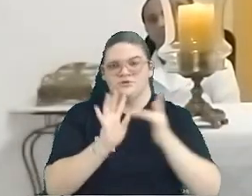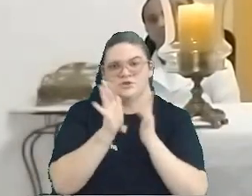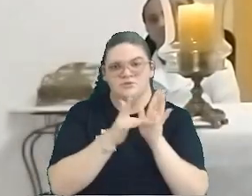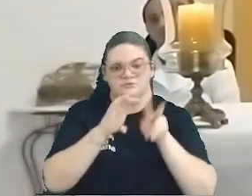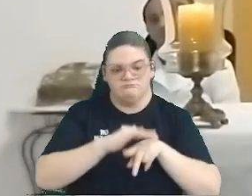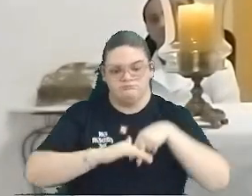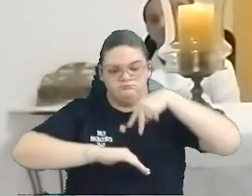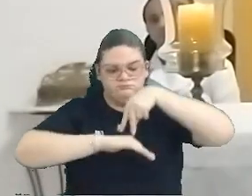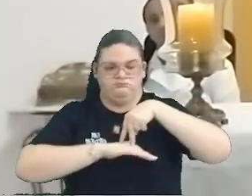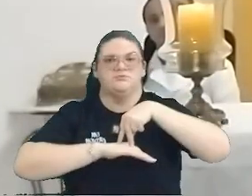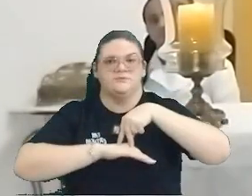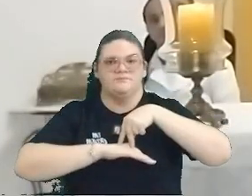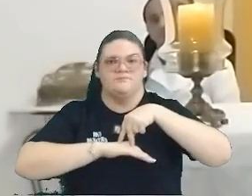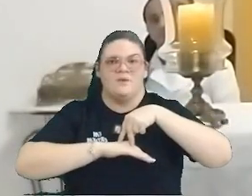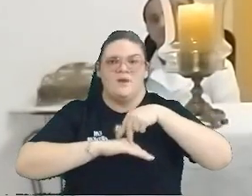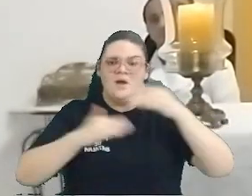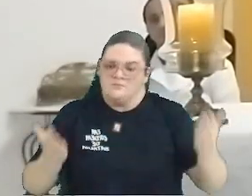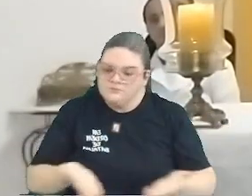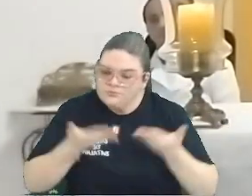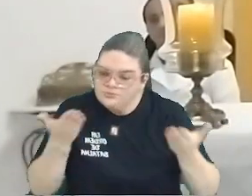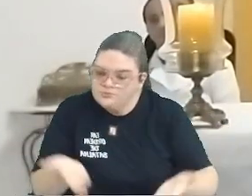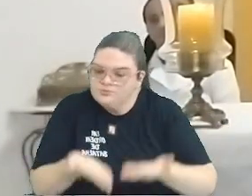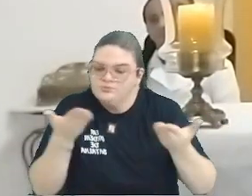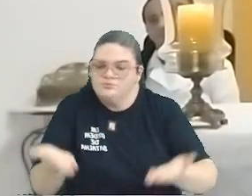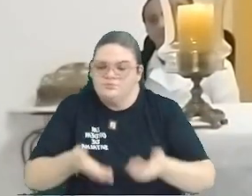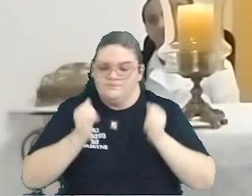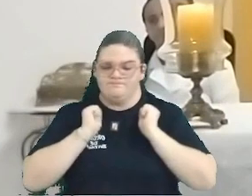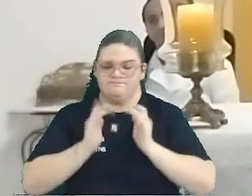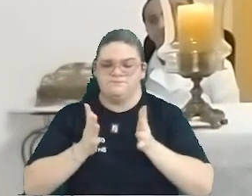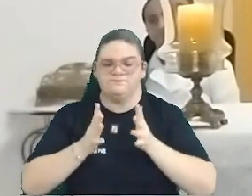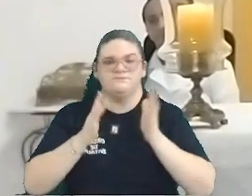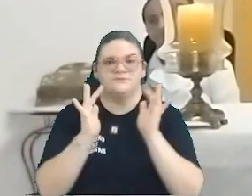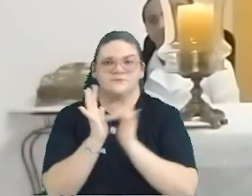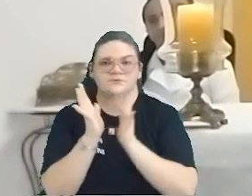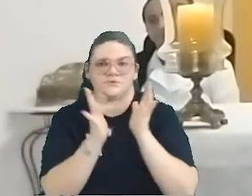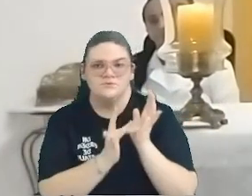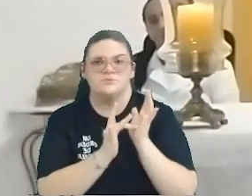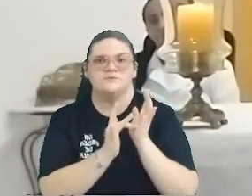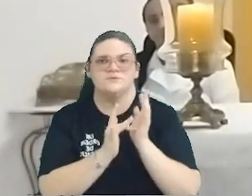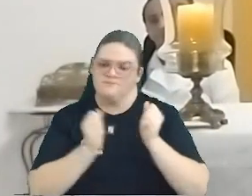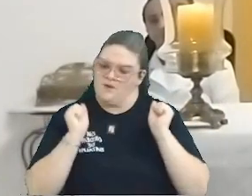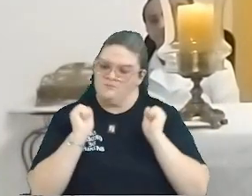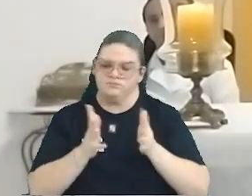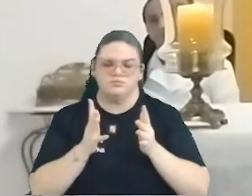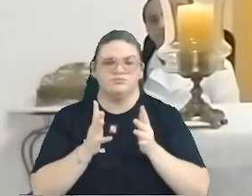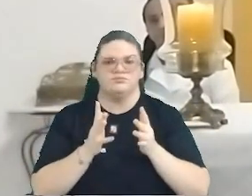motivou esta atitude de Jesus, atitude incomum,